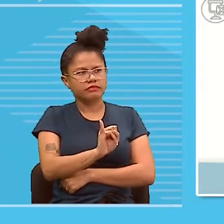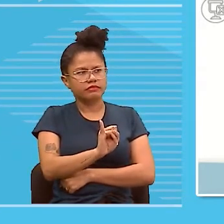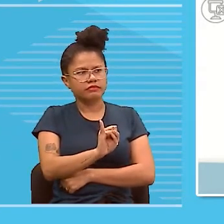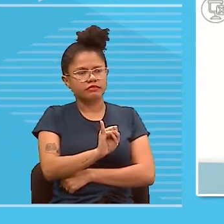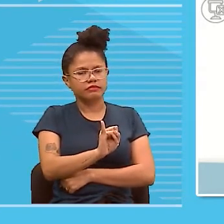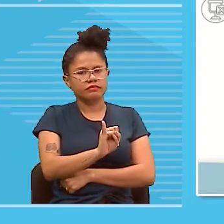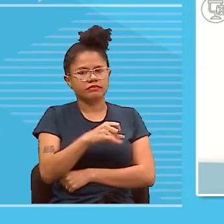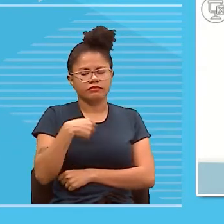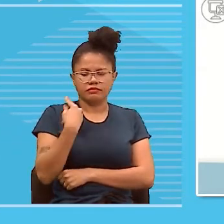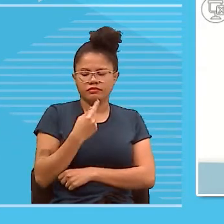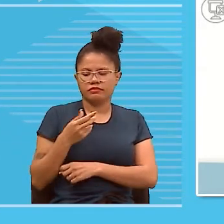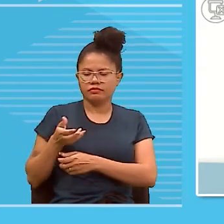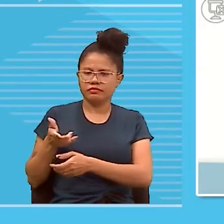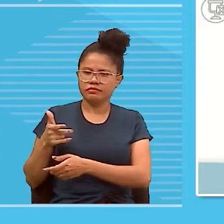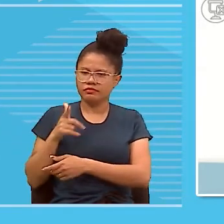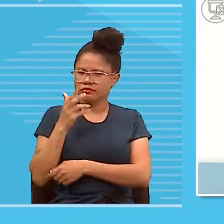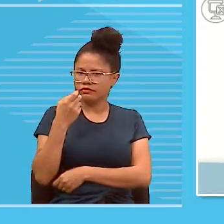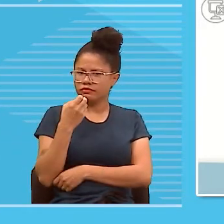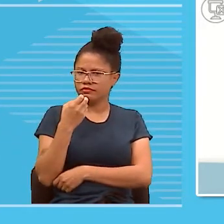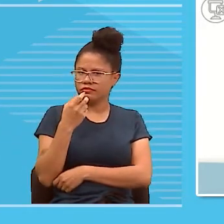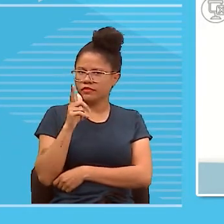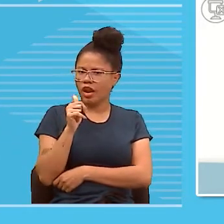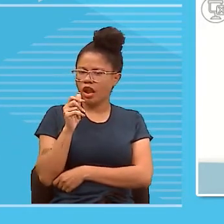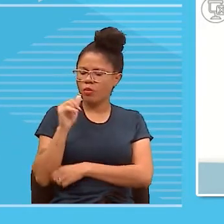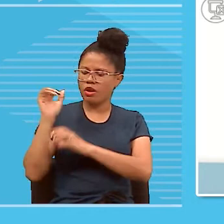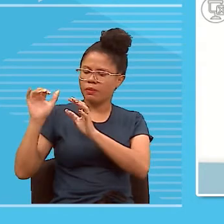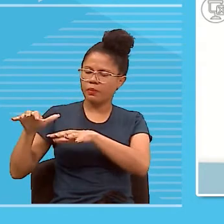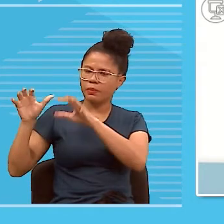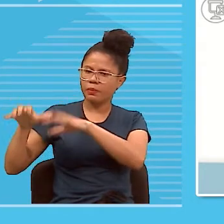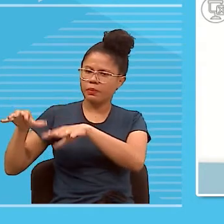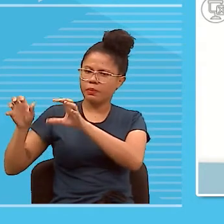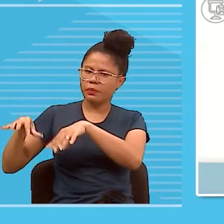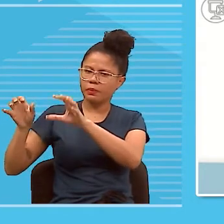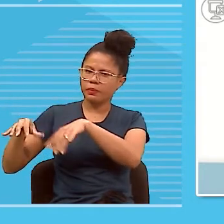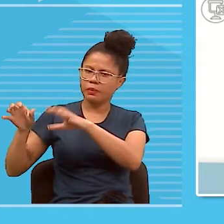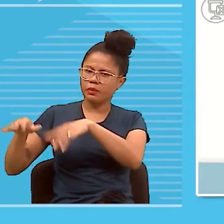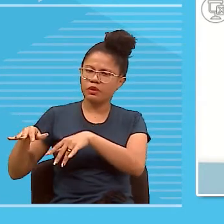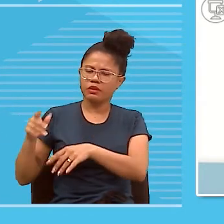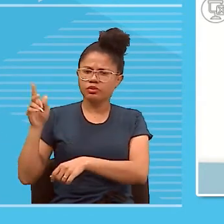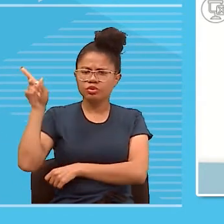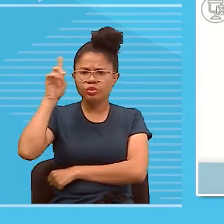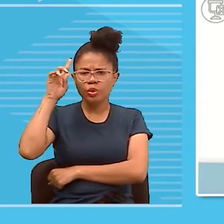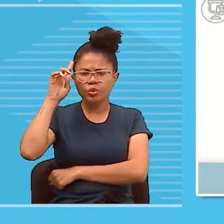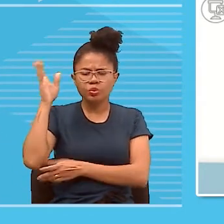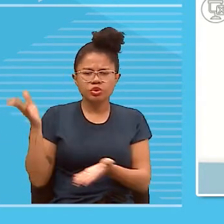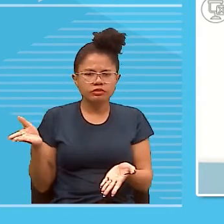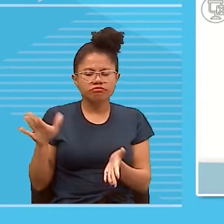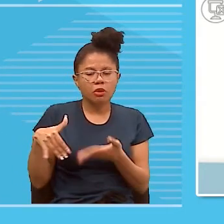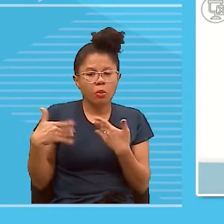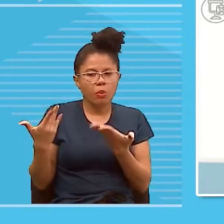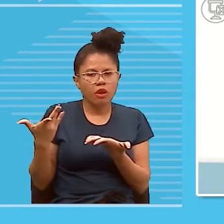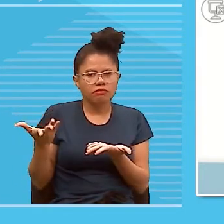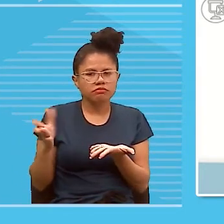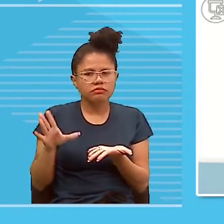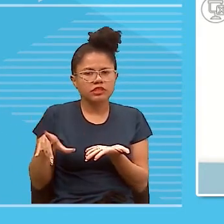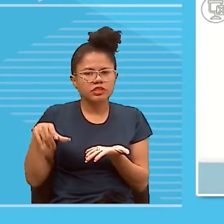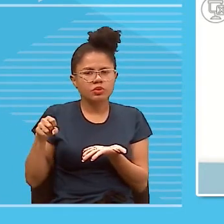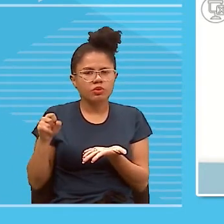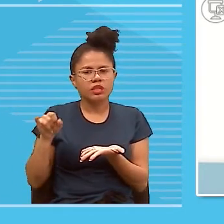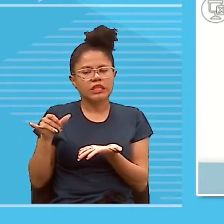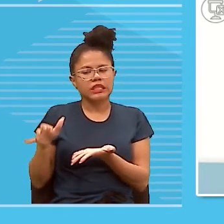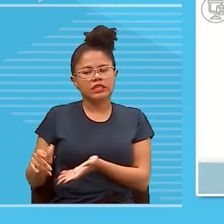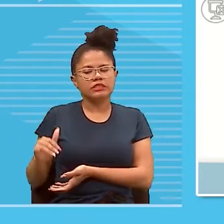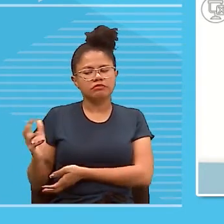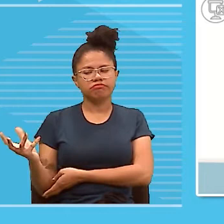regarmos todos os dias Qual é a condição para elas crescerem logo nós